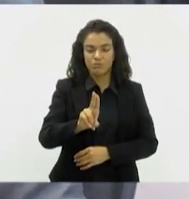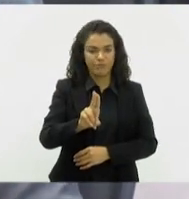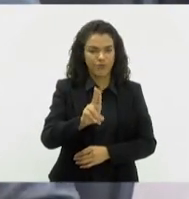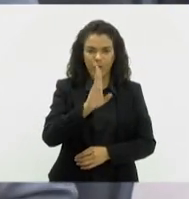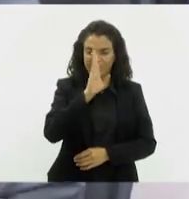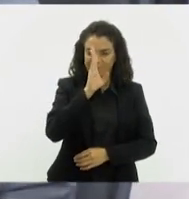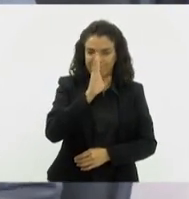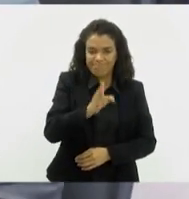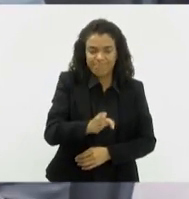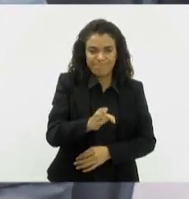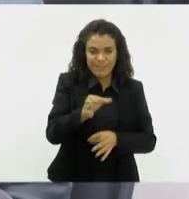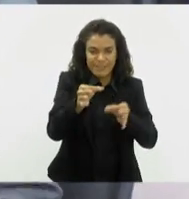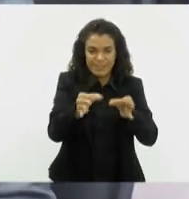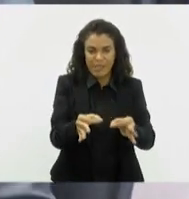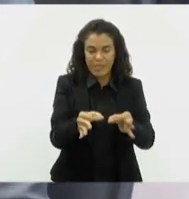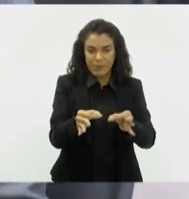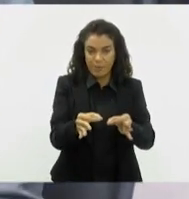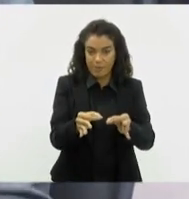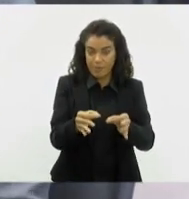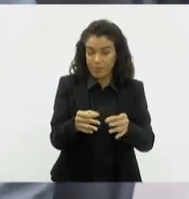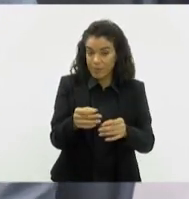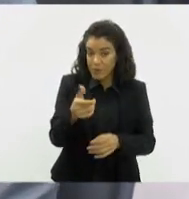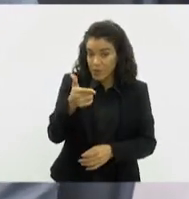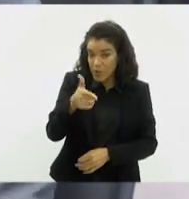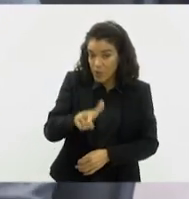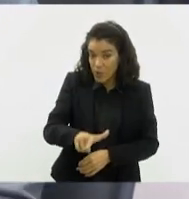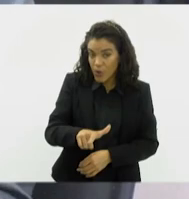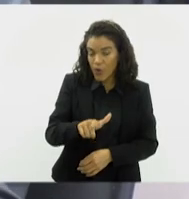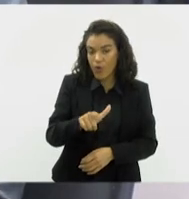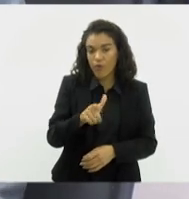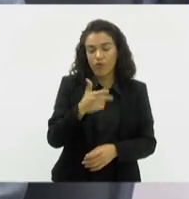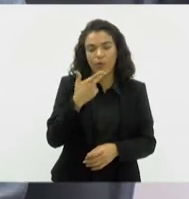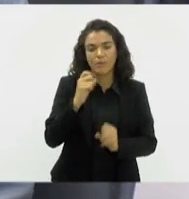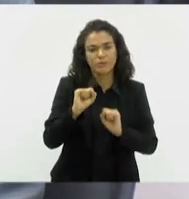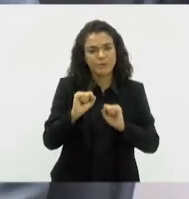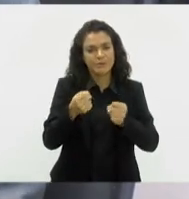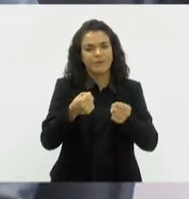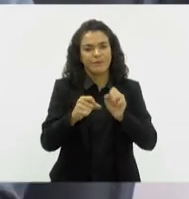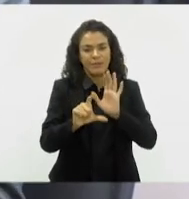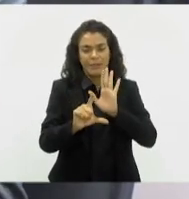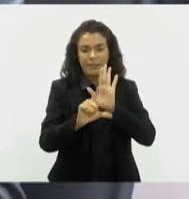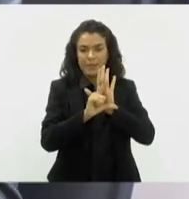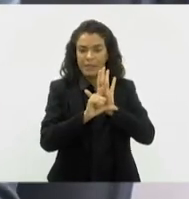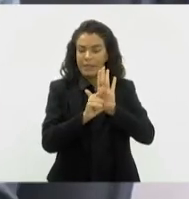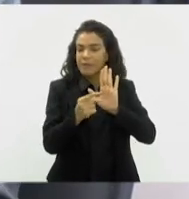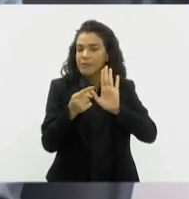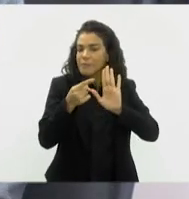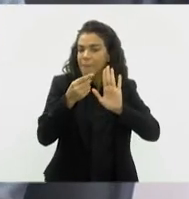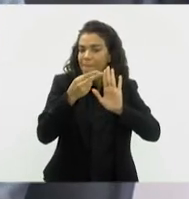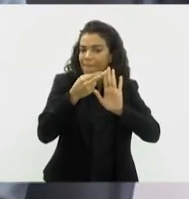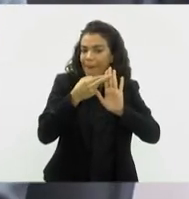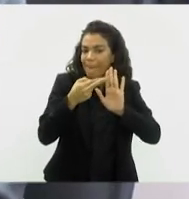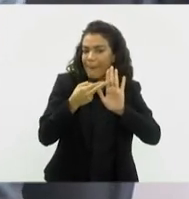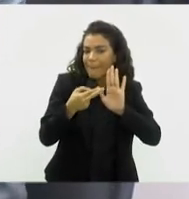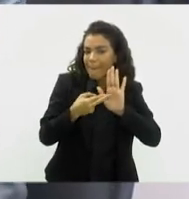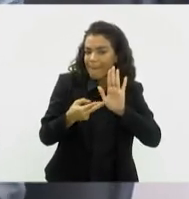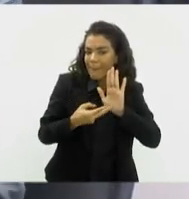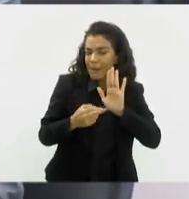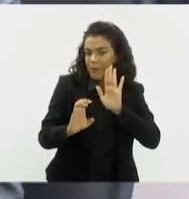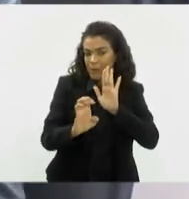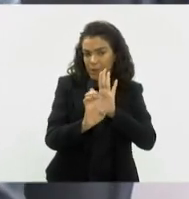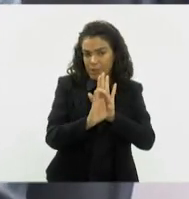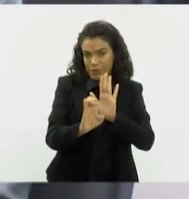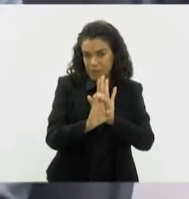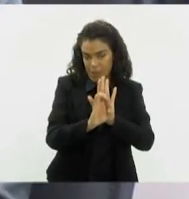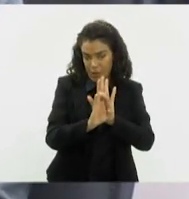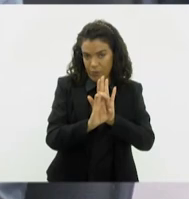precisa nas palavras. Agora, vou me ater mais uma vez como legalista... como presidente da CCJ, ao que está disposto no edital e